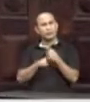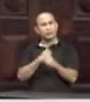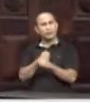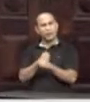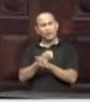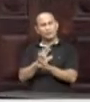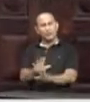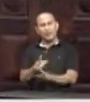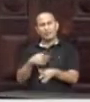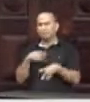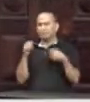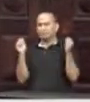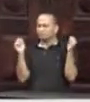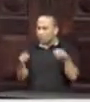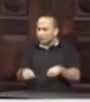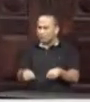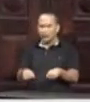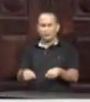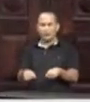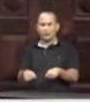dá para a gente